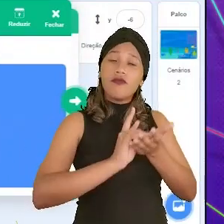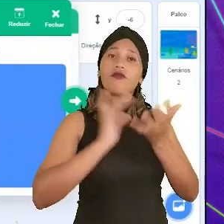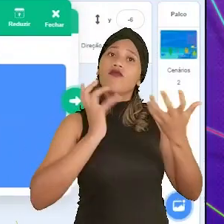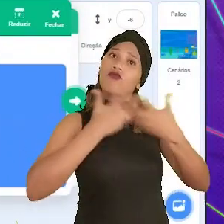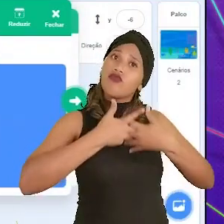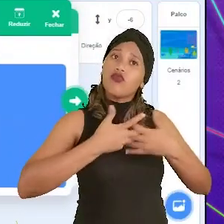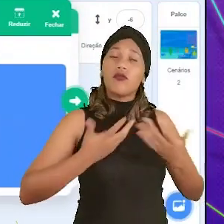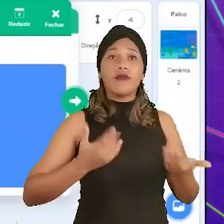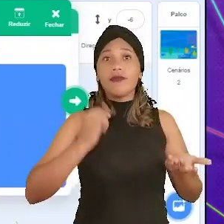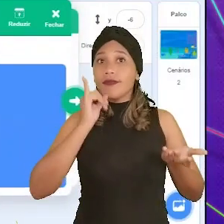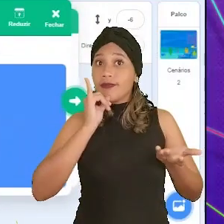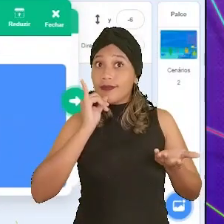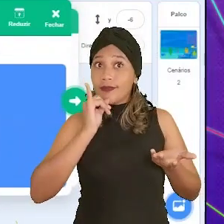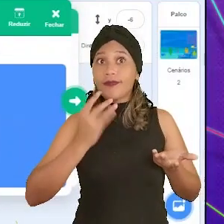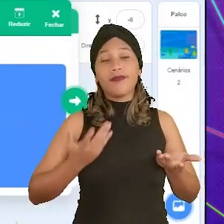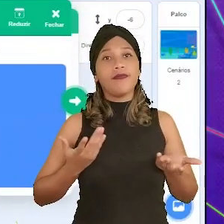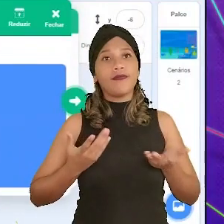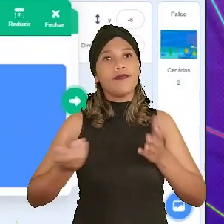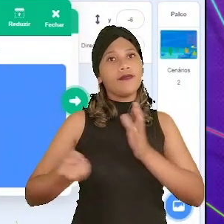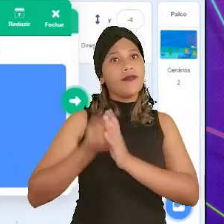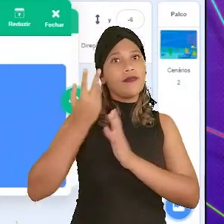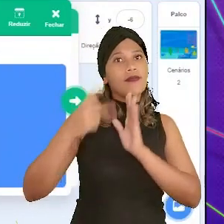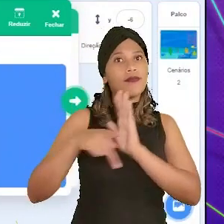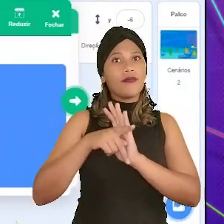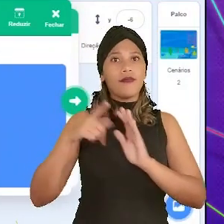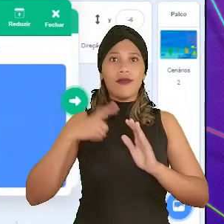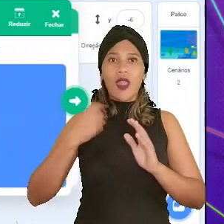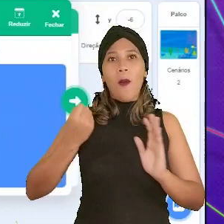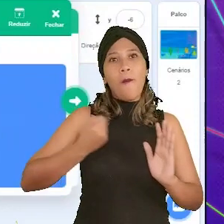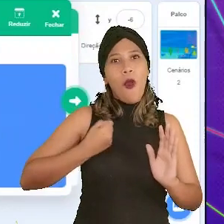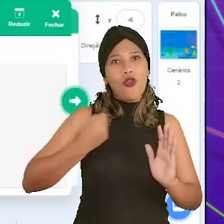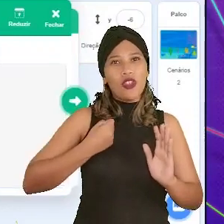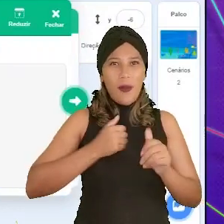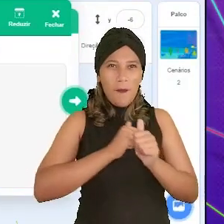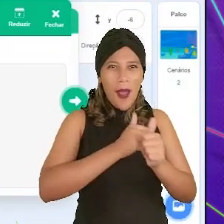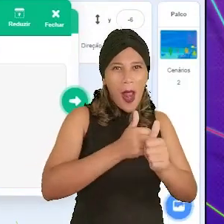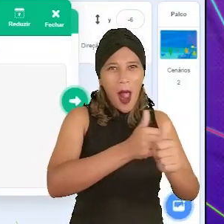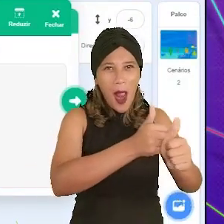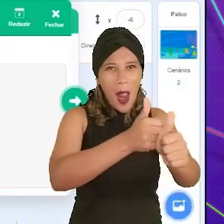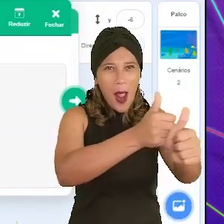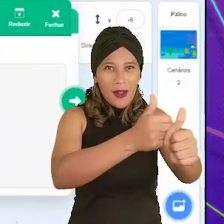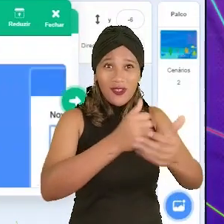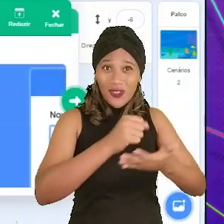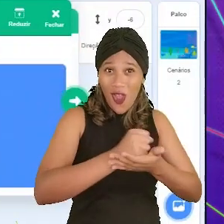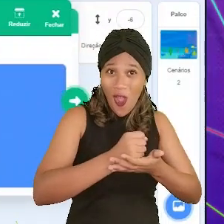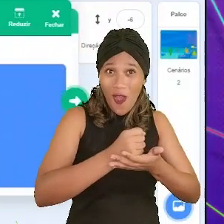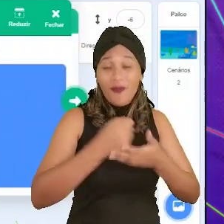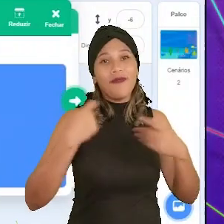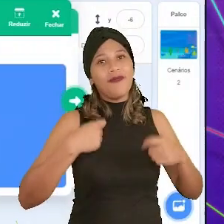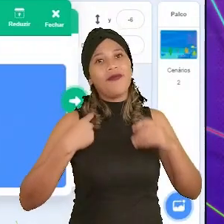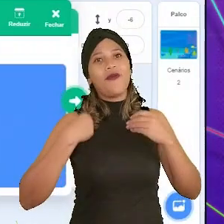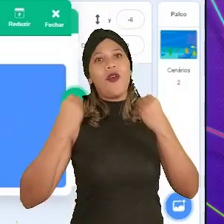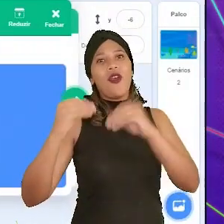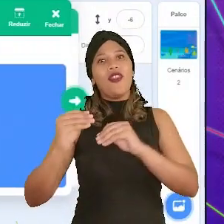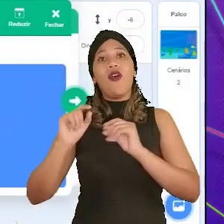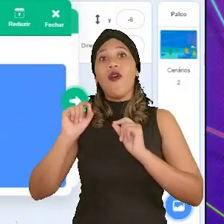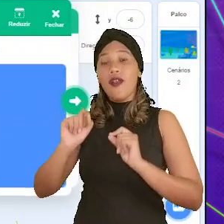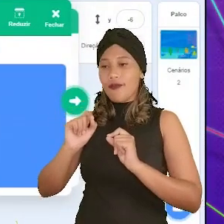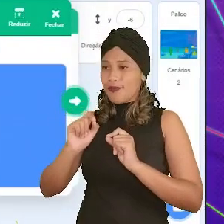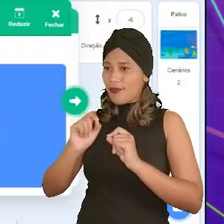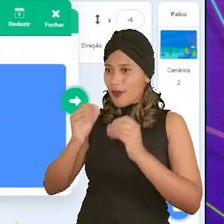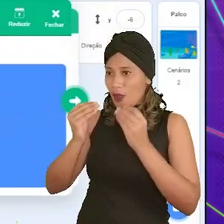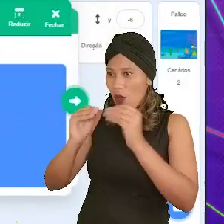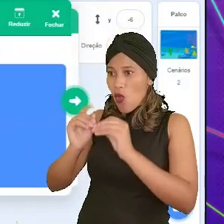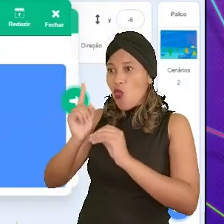fato funcional. Por exemplo, para criarmos a nossa pontuação no jogo de perseguição, nós precisaremos colocar o bloco que